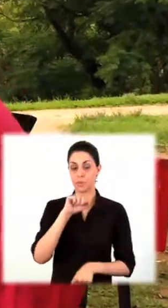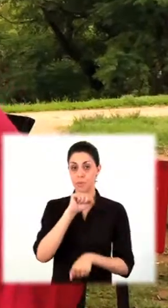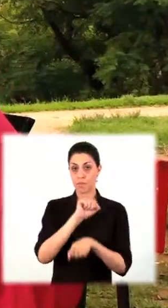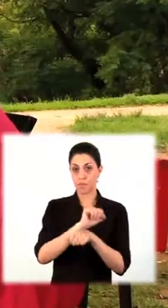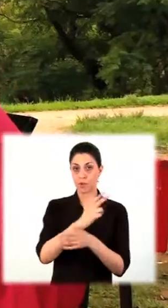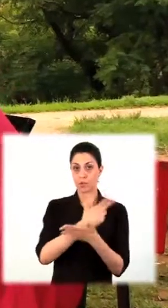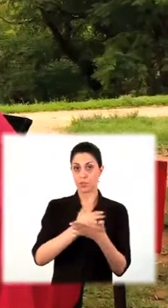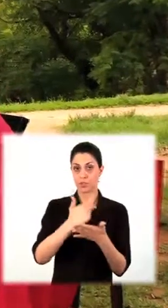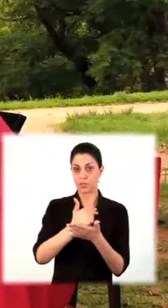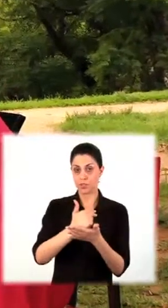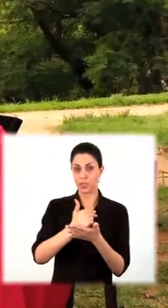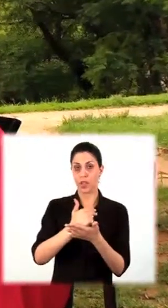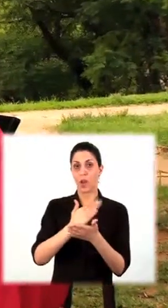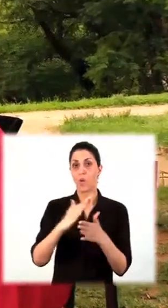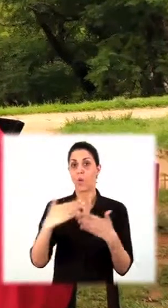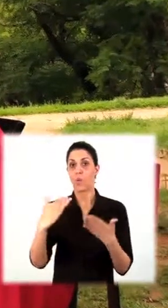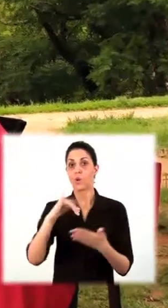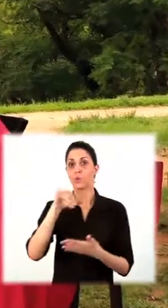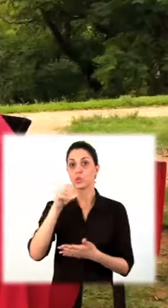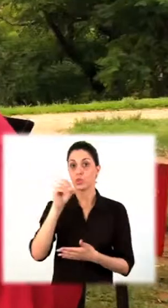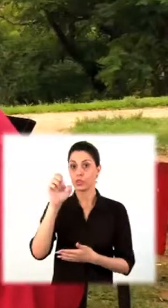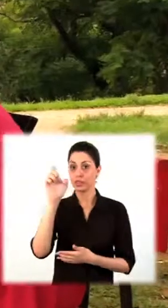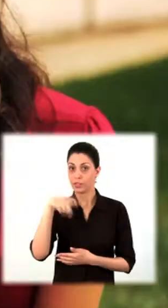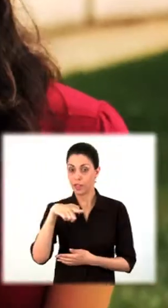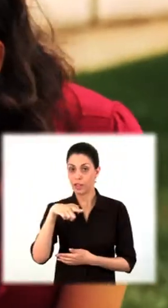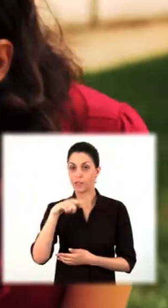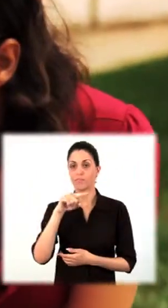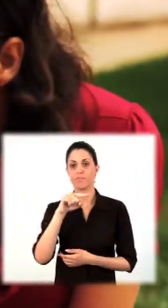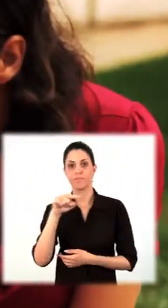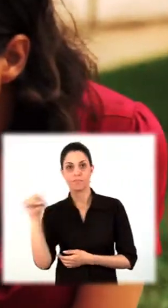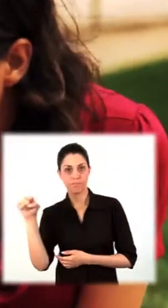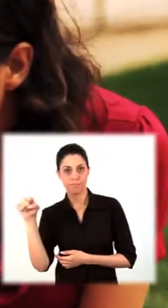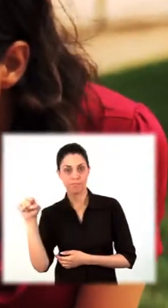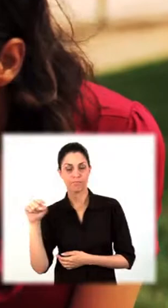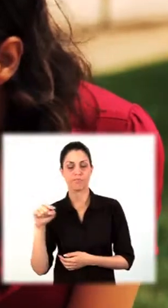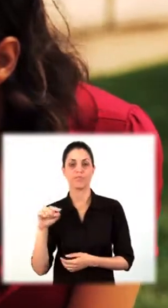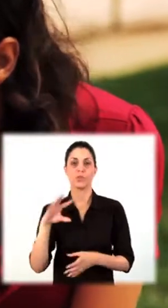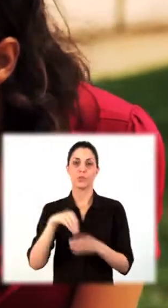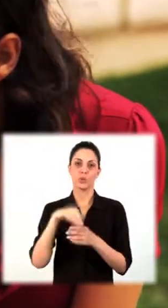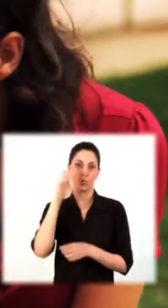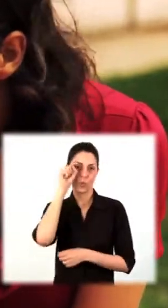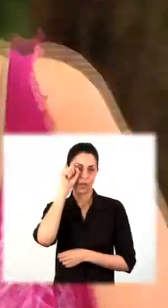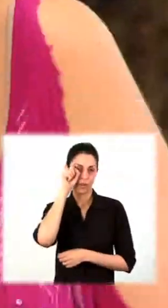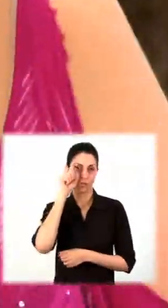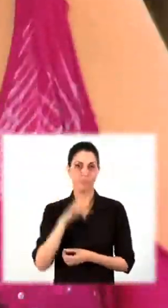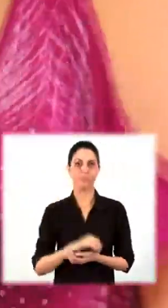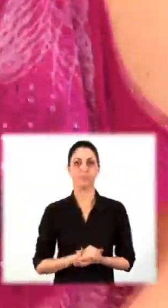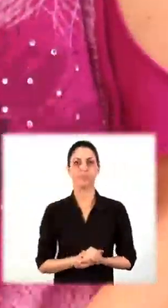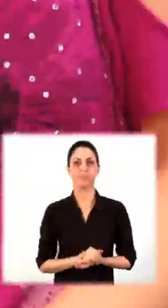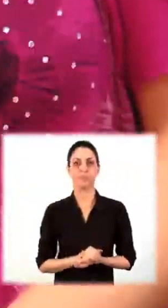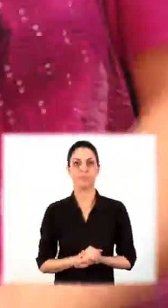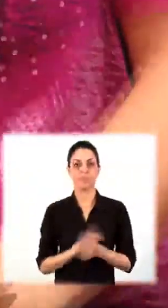O menino parou de desenhar quando José, tananã, no quarto.